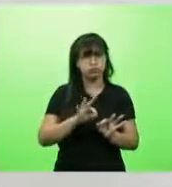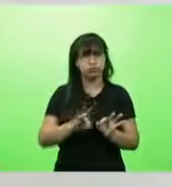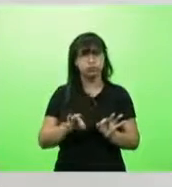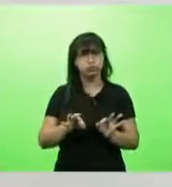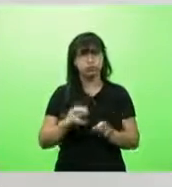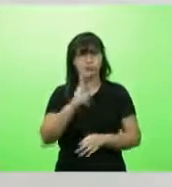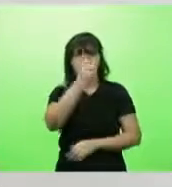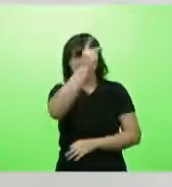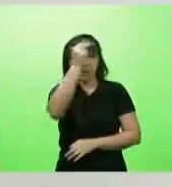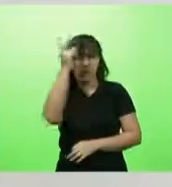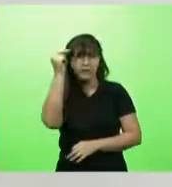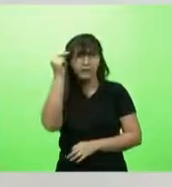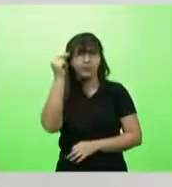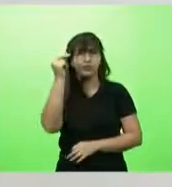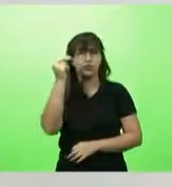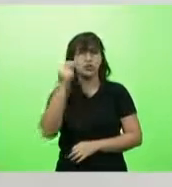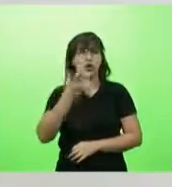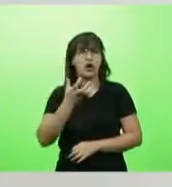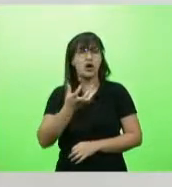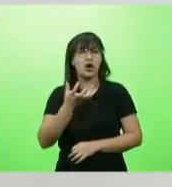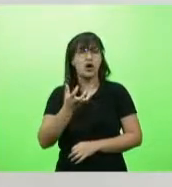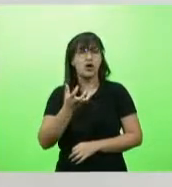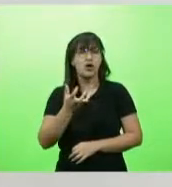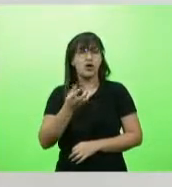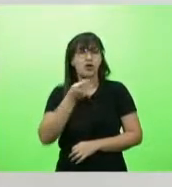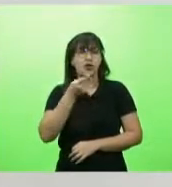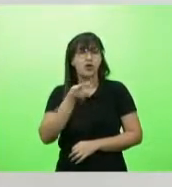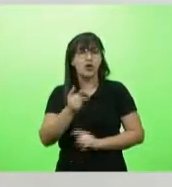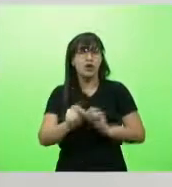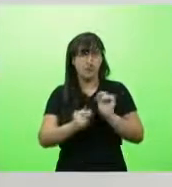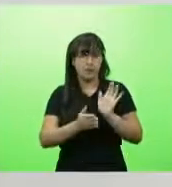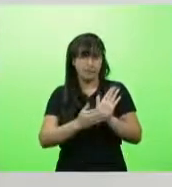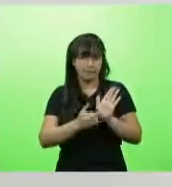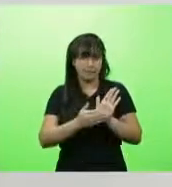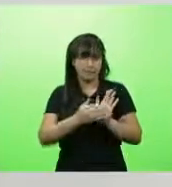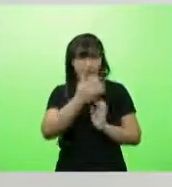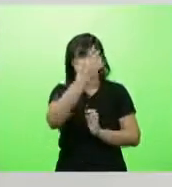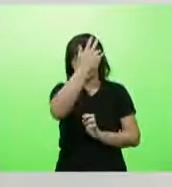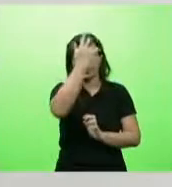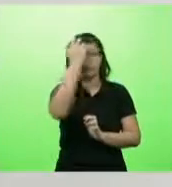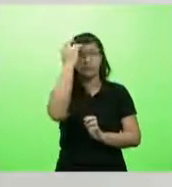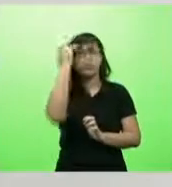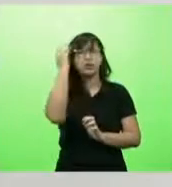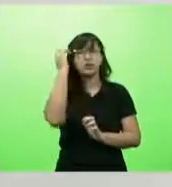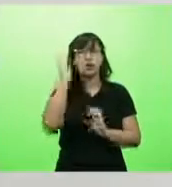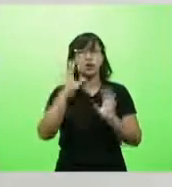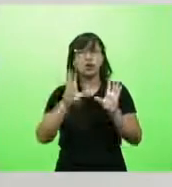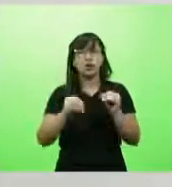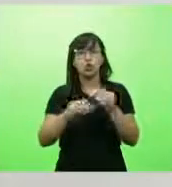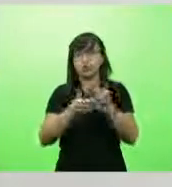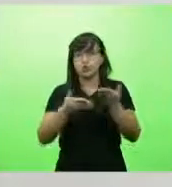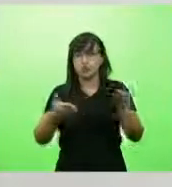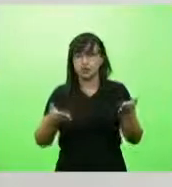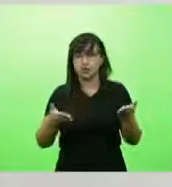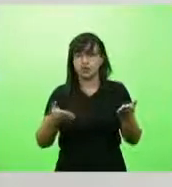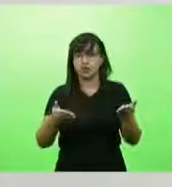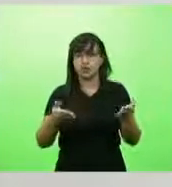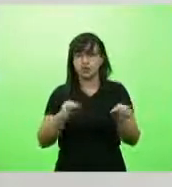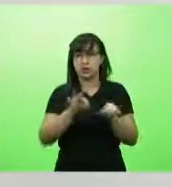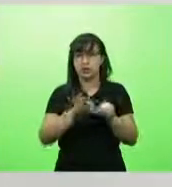prefeituras. Eu queria fazer uma proposta. Todas as entidades